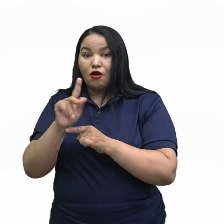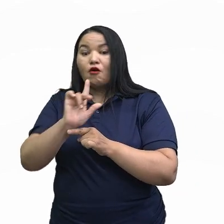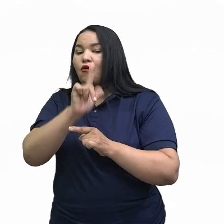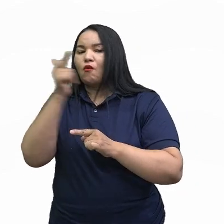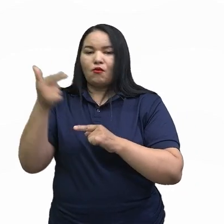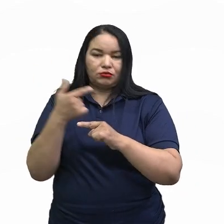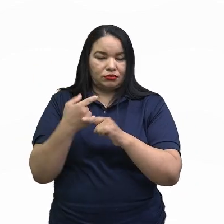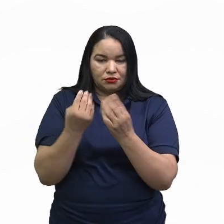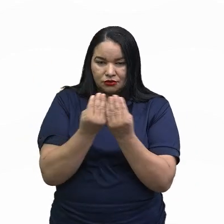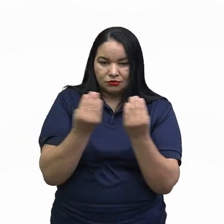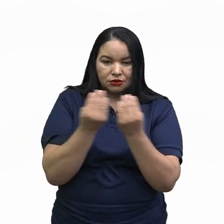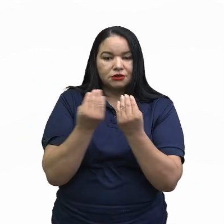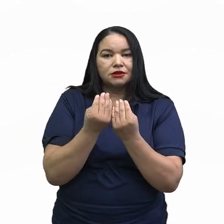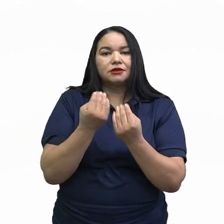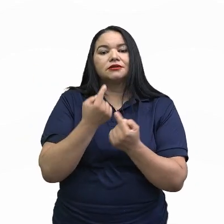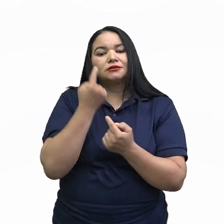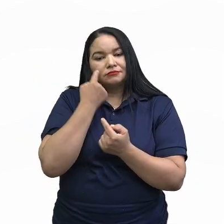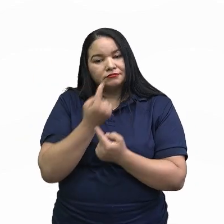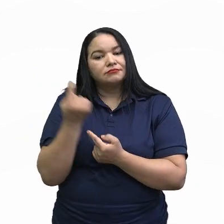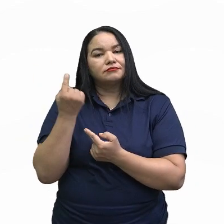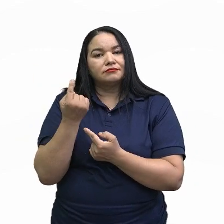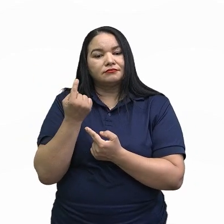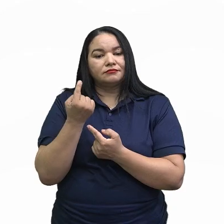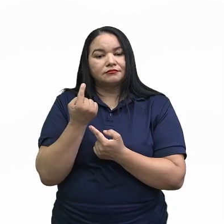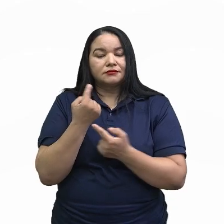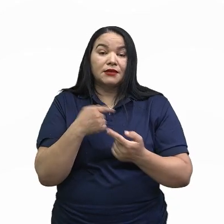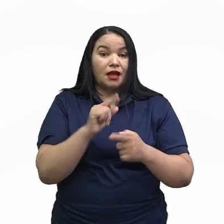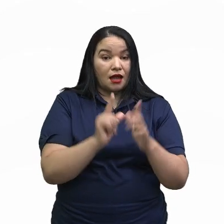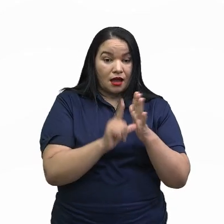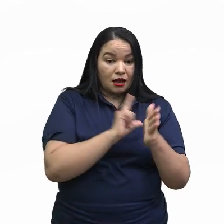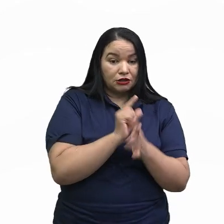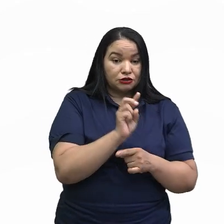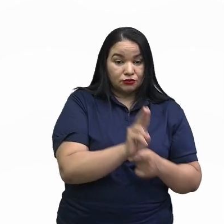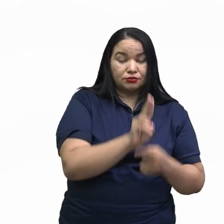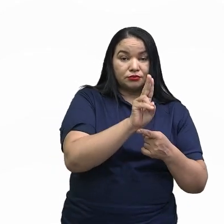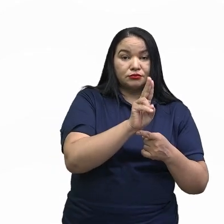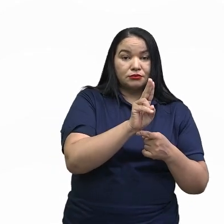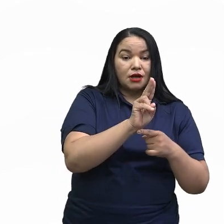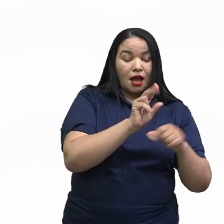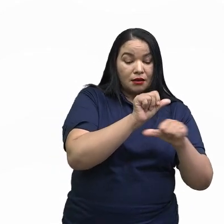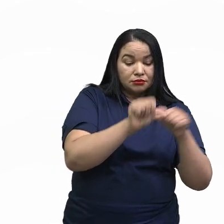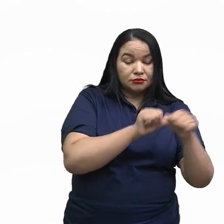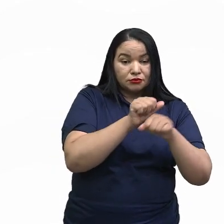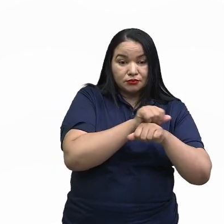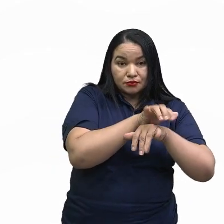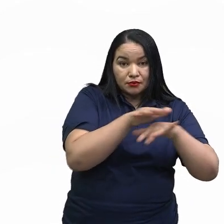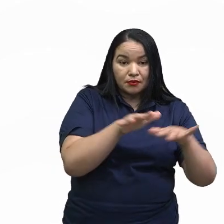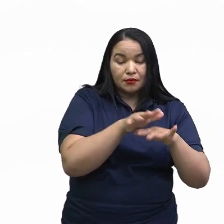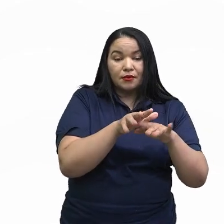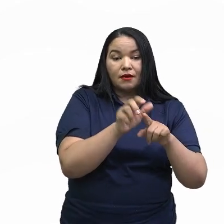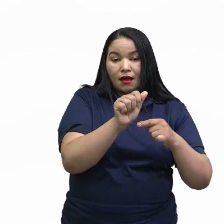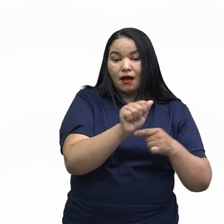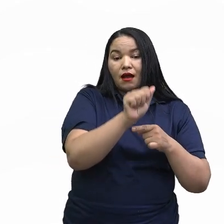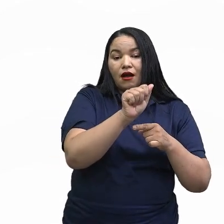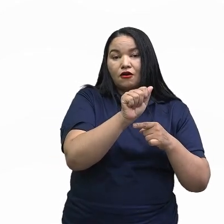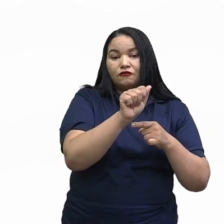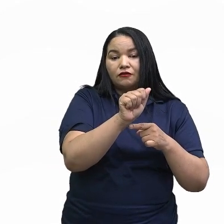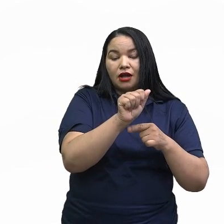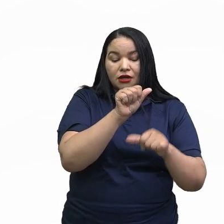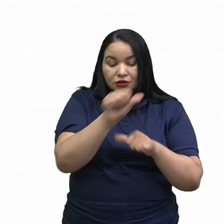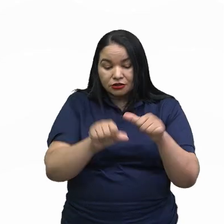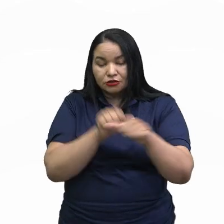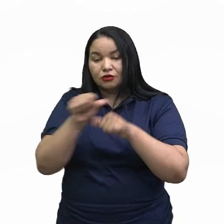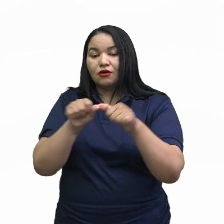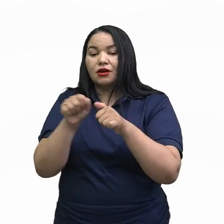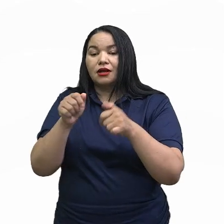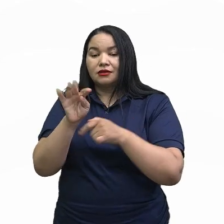elemento. Ok? Então, ele deixou, né, a partir ali dessa emissão da partícula alfa, deixou de ser o elemento urânio e